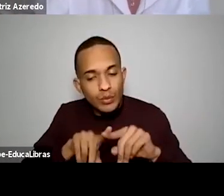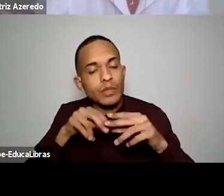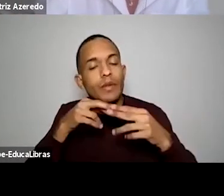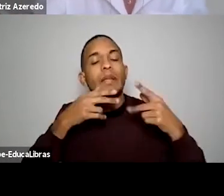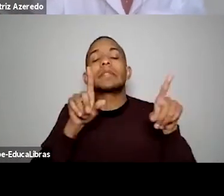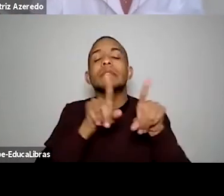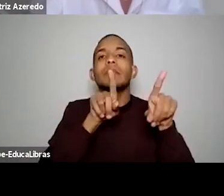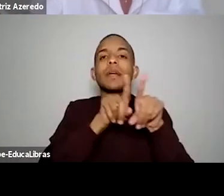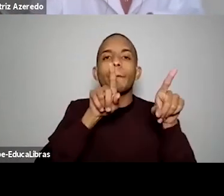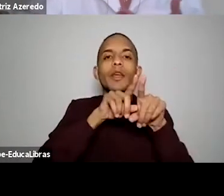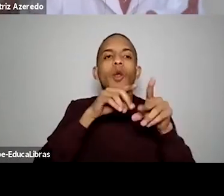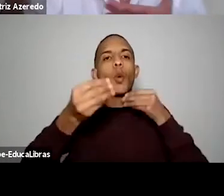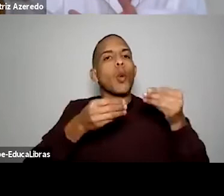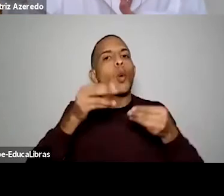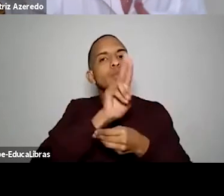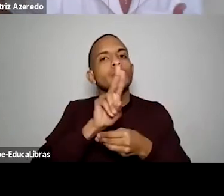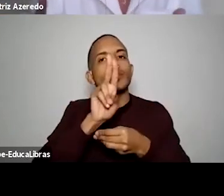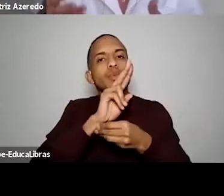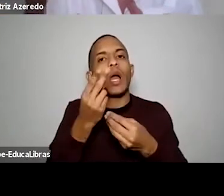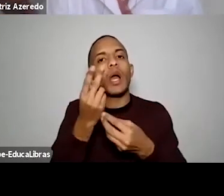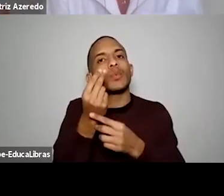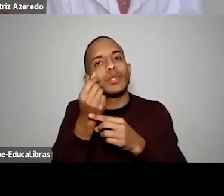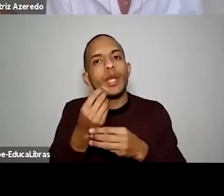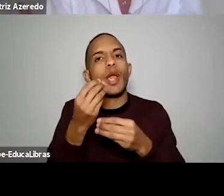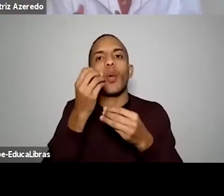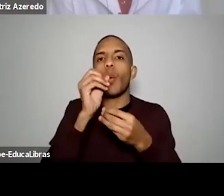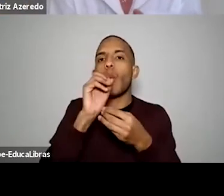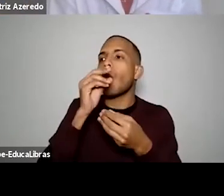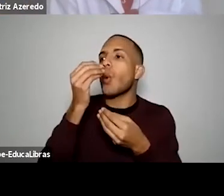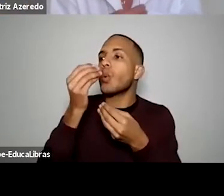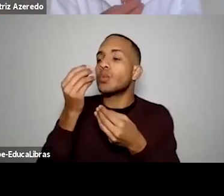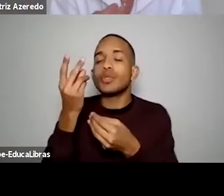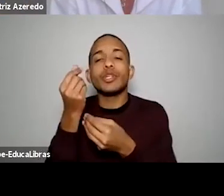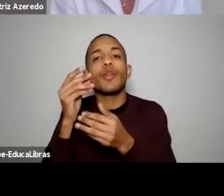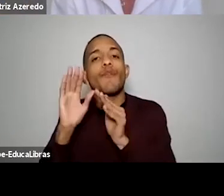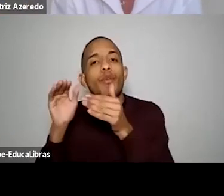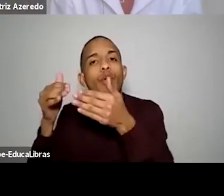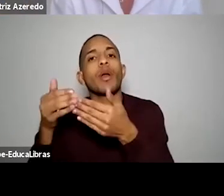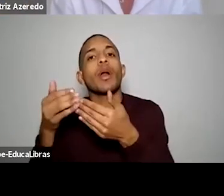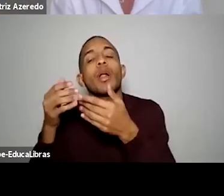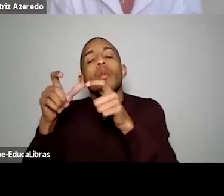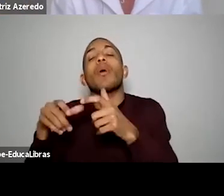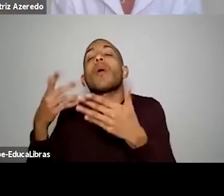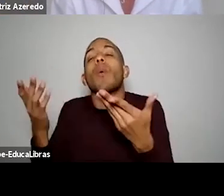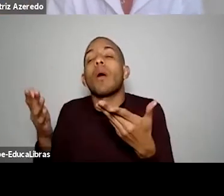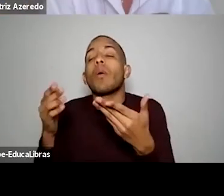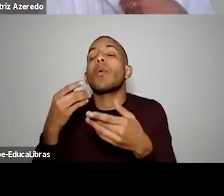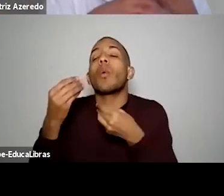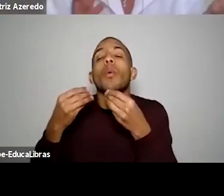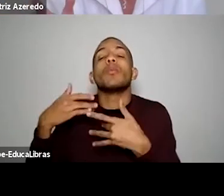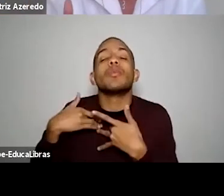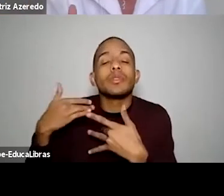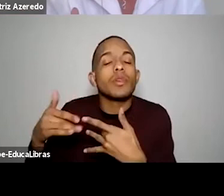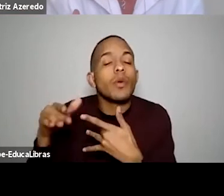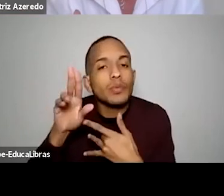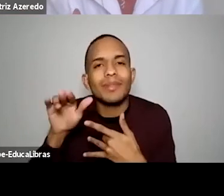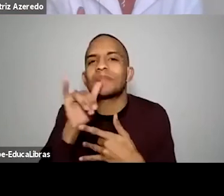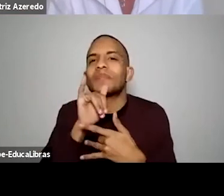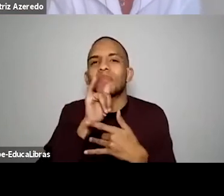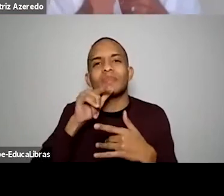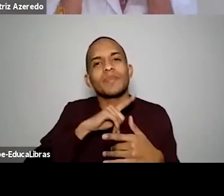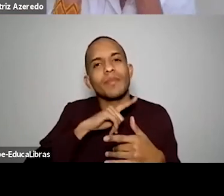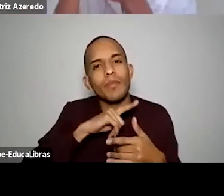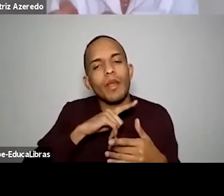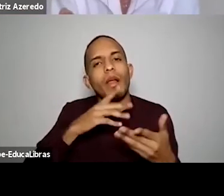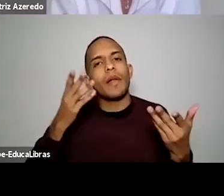para onde vai o seu dinheiro, ou uma parte do dinheiro, ou a sua doação. Então, eu vejo aí as plataformas que surgiram,